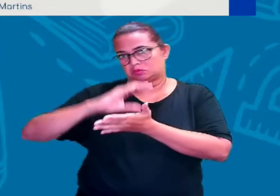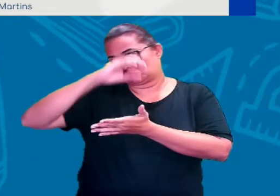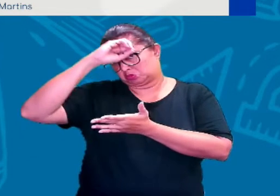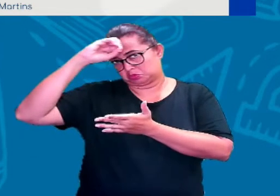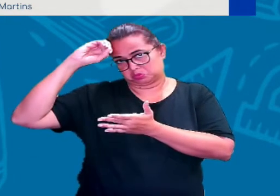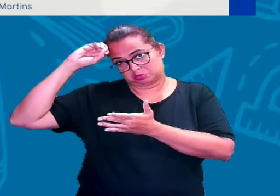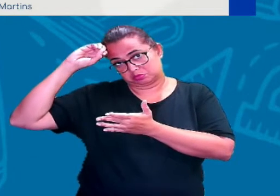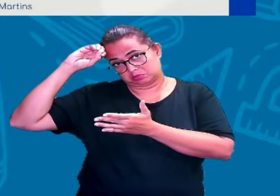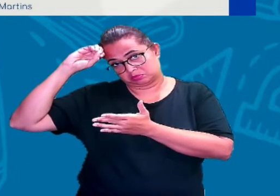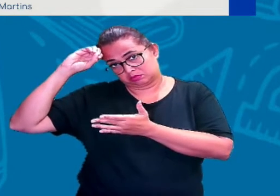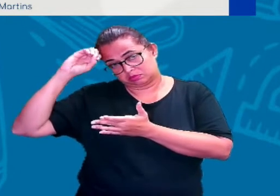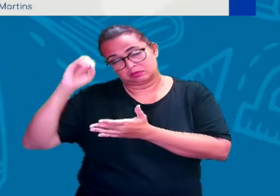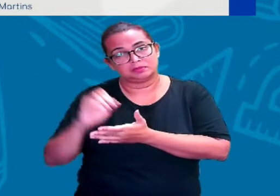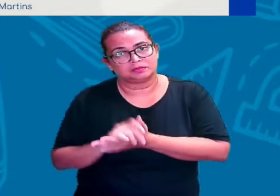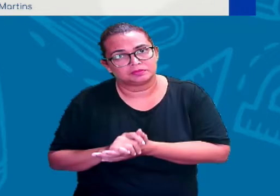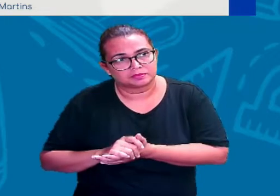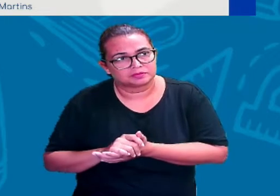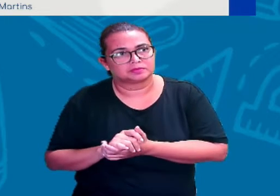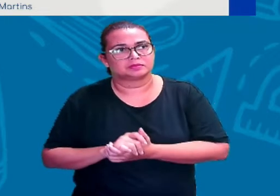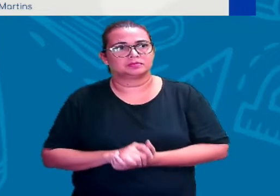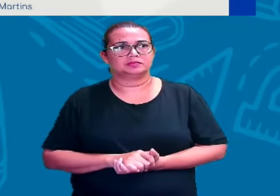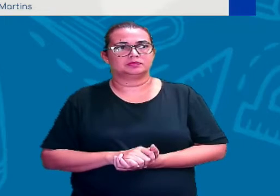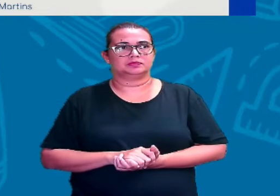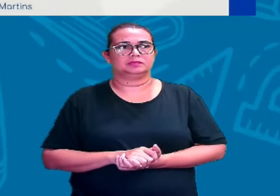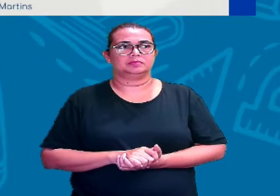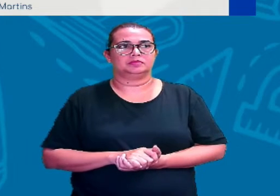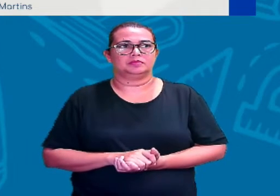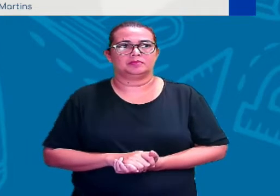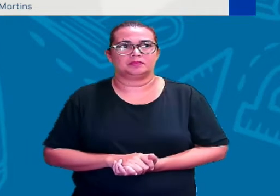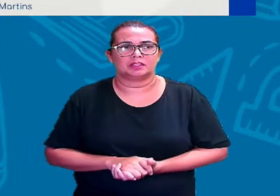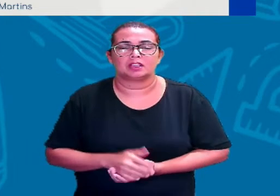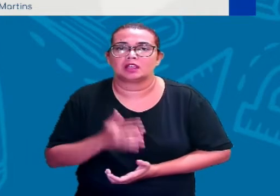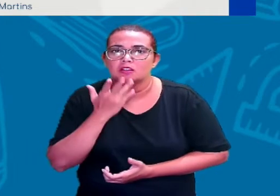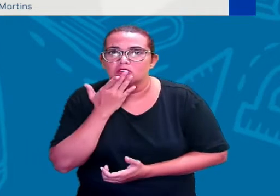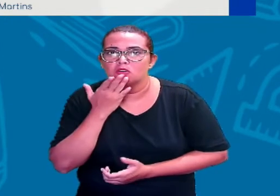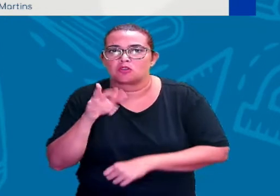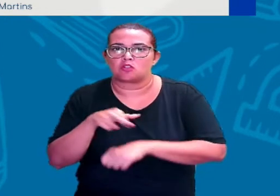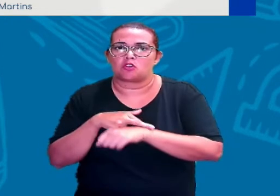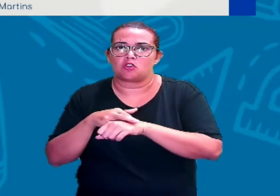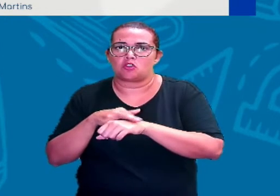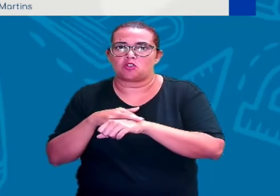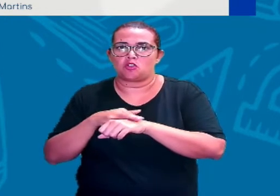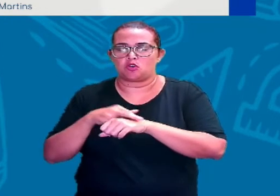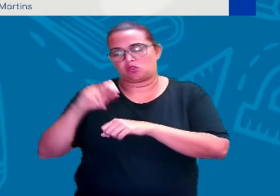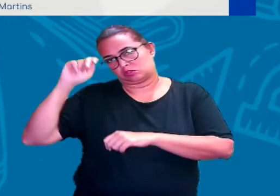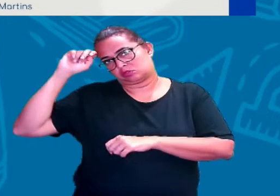pessoas brancas e de lilás, de roxo, é a taxa de pessoas pretas. Então,